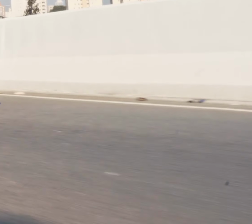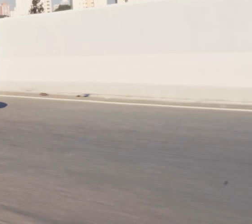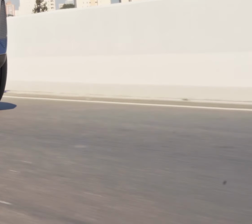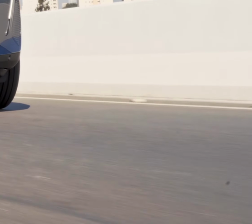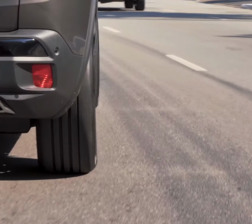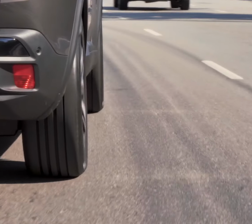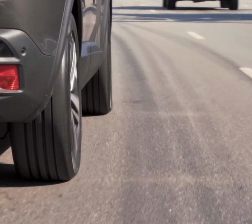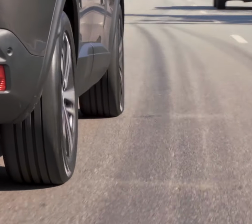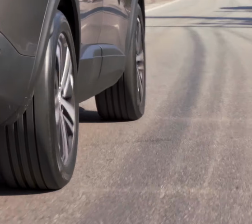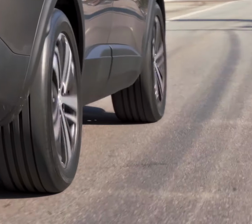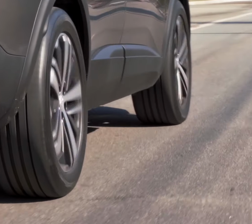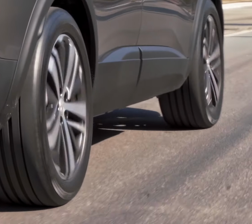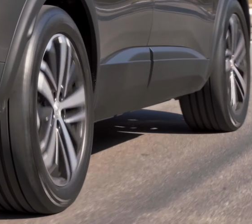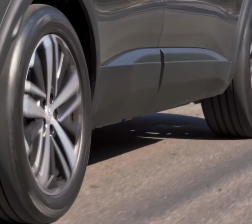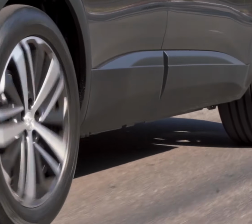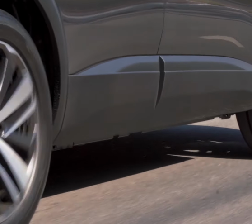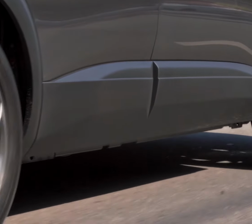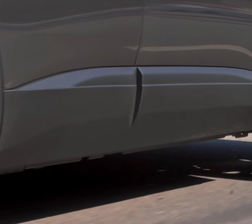ensolarado.